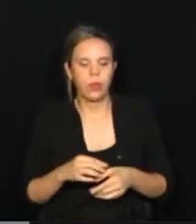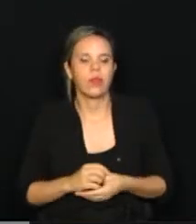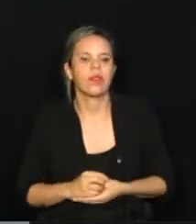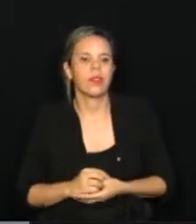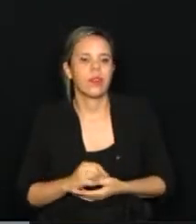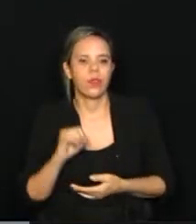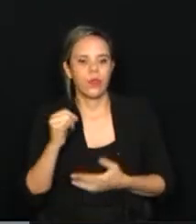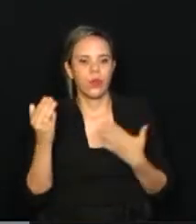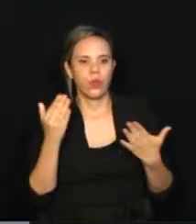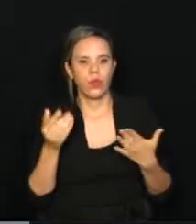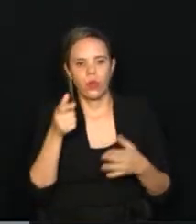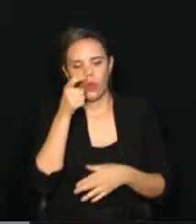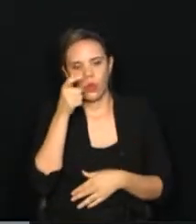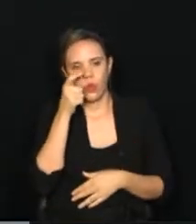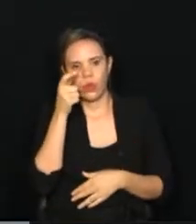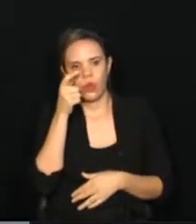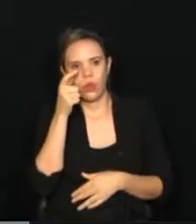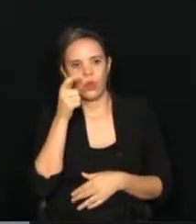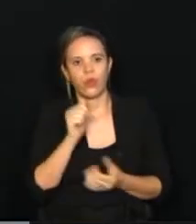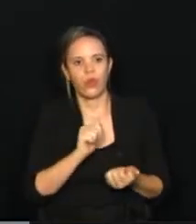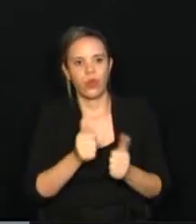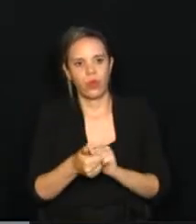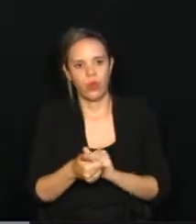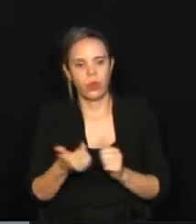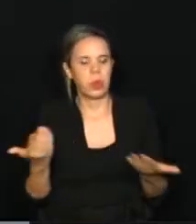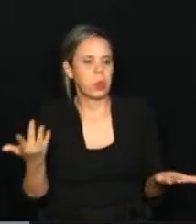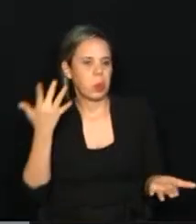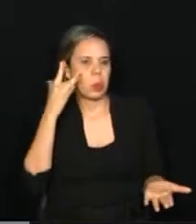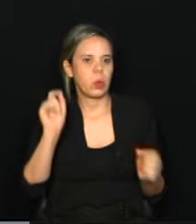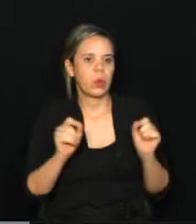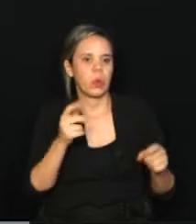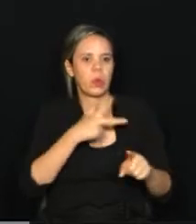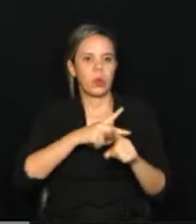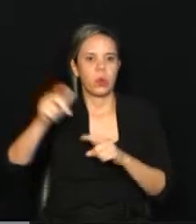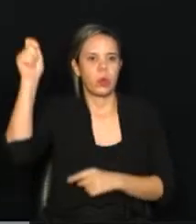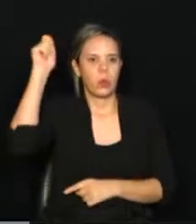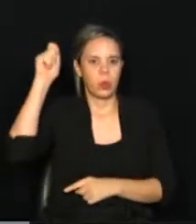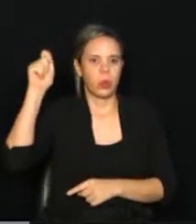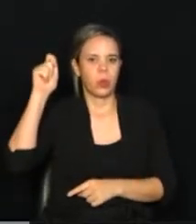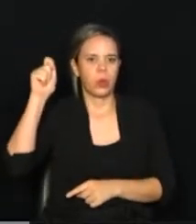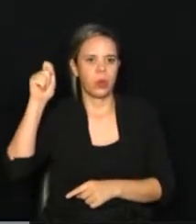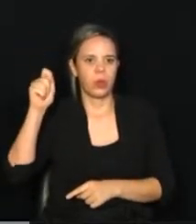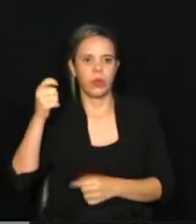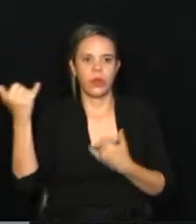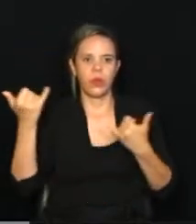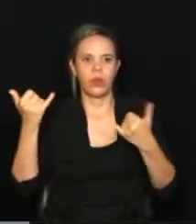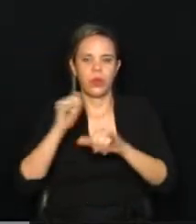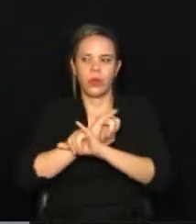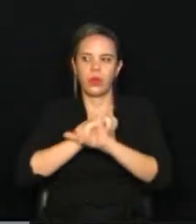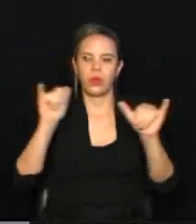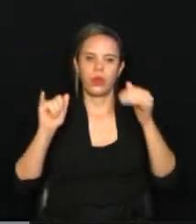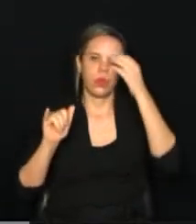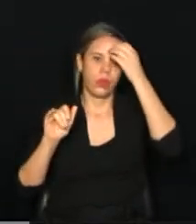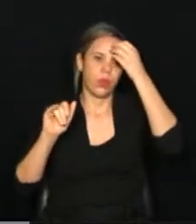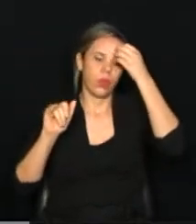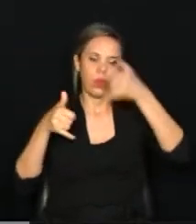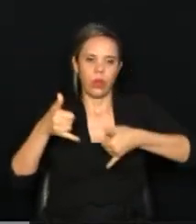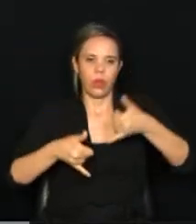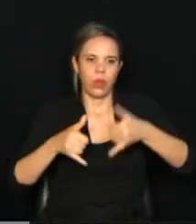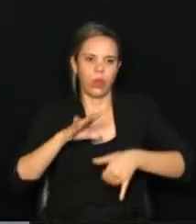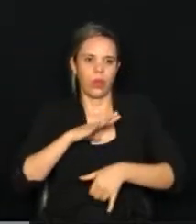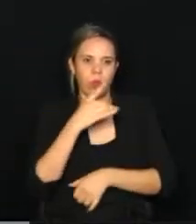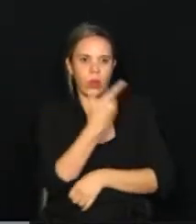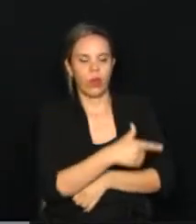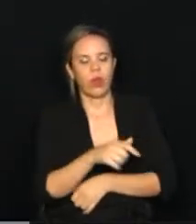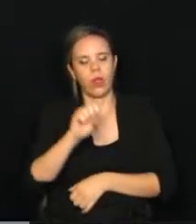você parar para assistir os jogos, não dá para saber hoje quem vai ser o campeão, porque falavam muito que era Itu ou Sampaio.